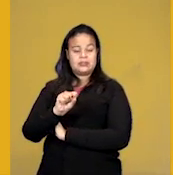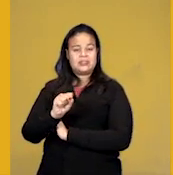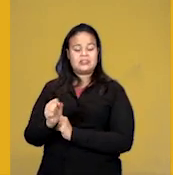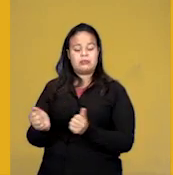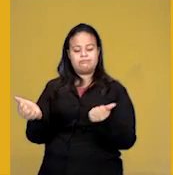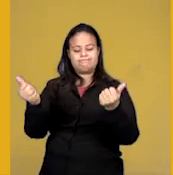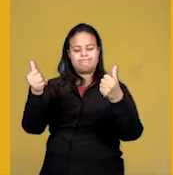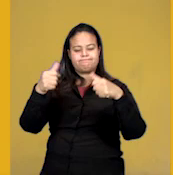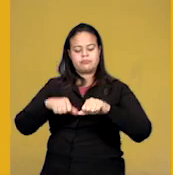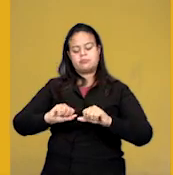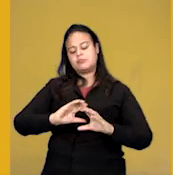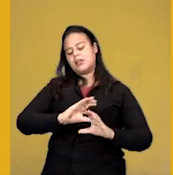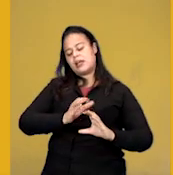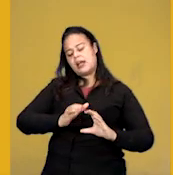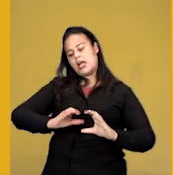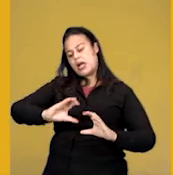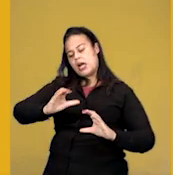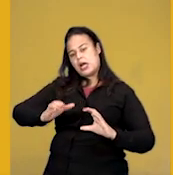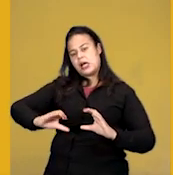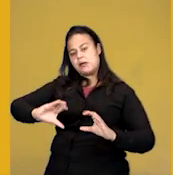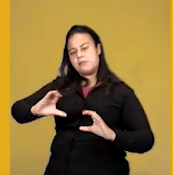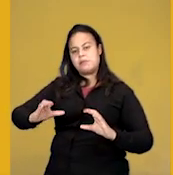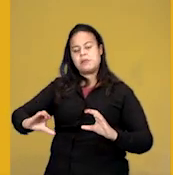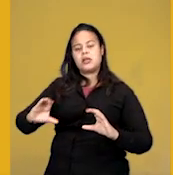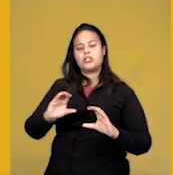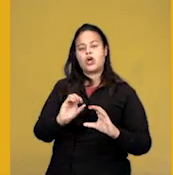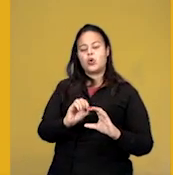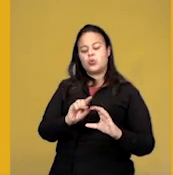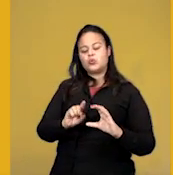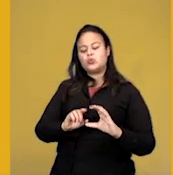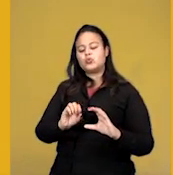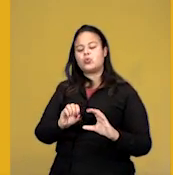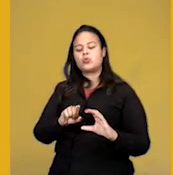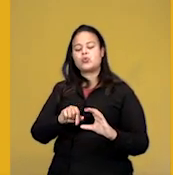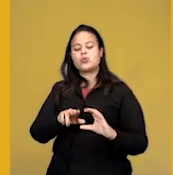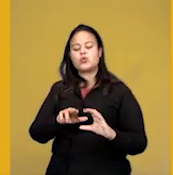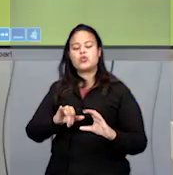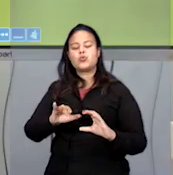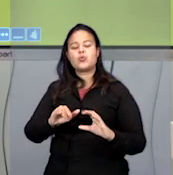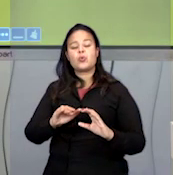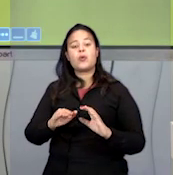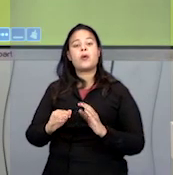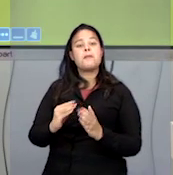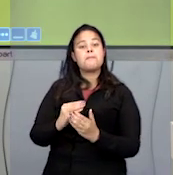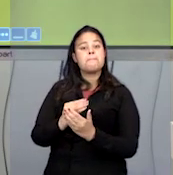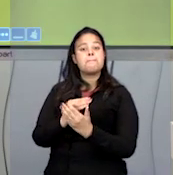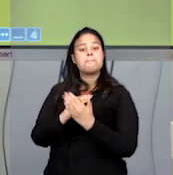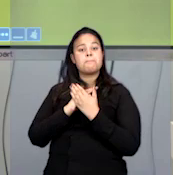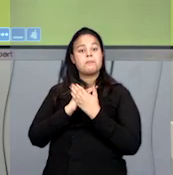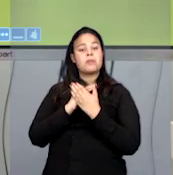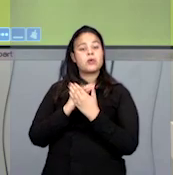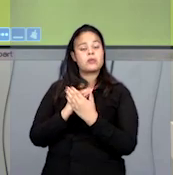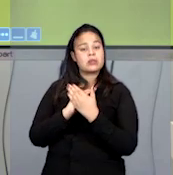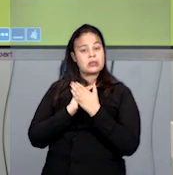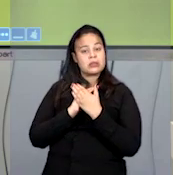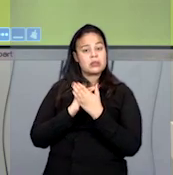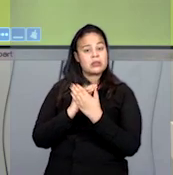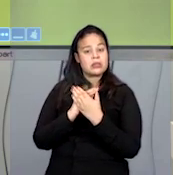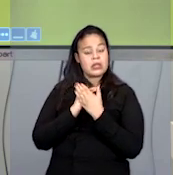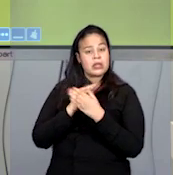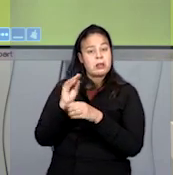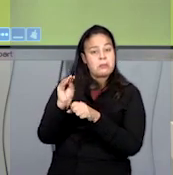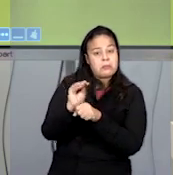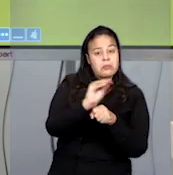a nossa camada de ozônio, que nos protege contra o excesso de raios solares. E, portanto, essa